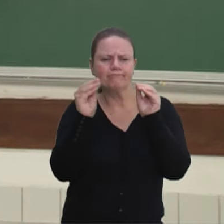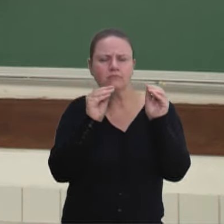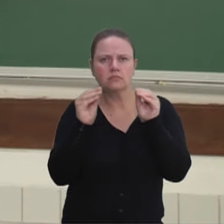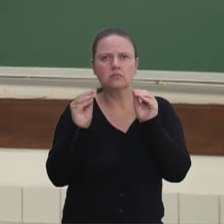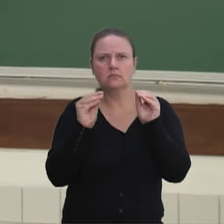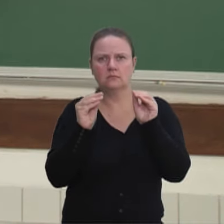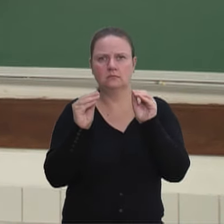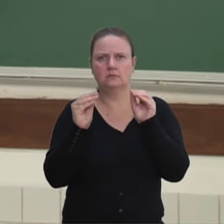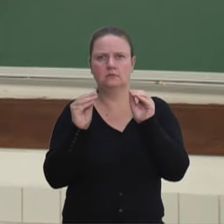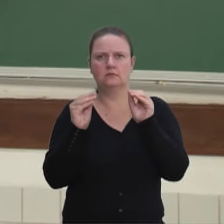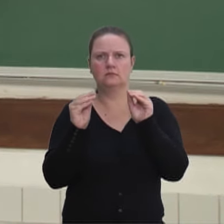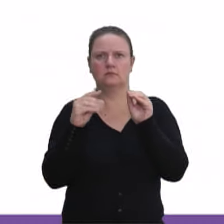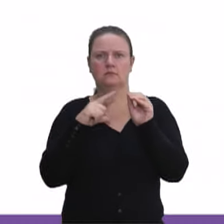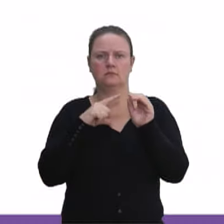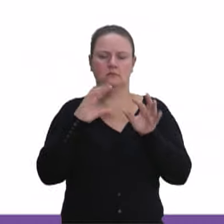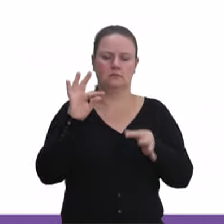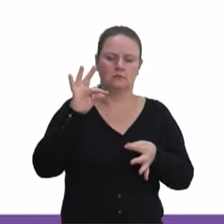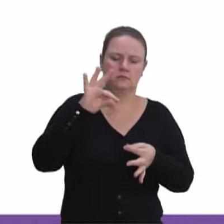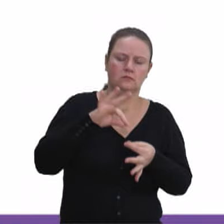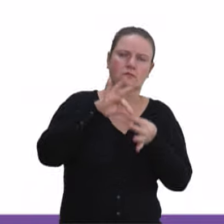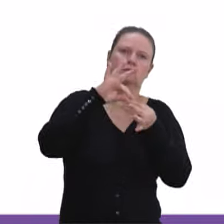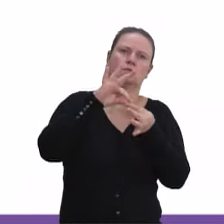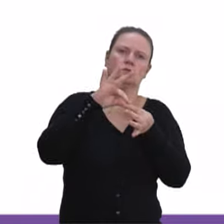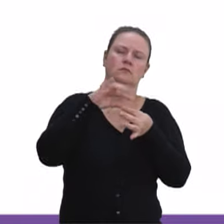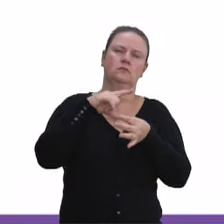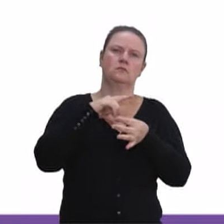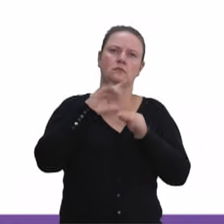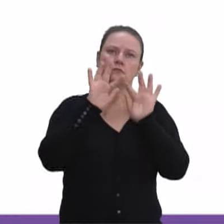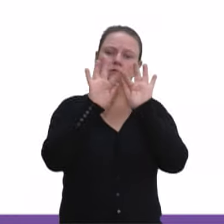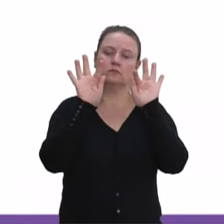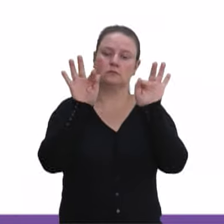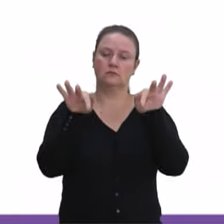lá. Tem o ponto. Já tenho lá da minha fórmula